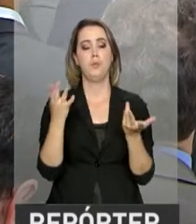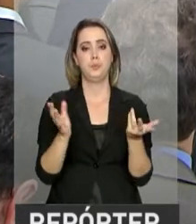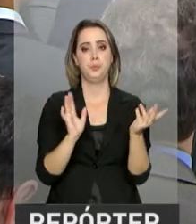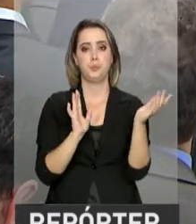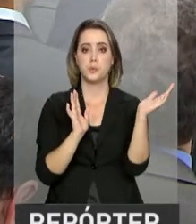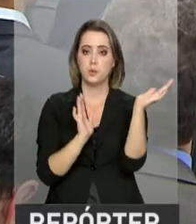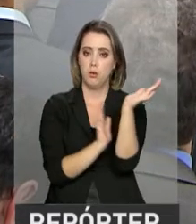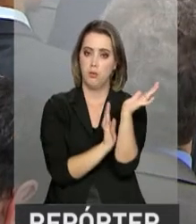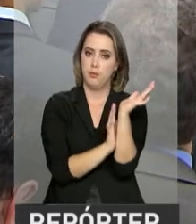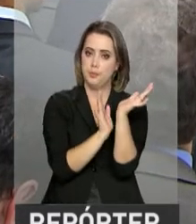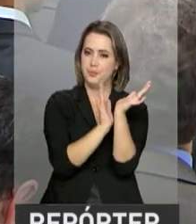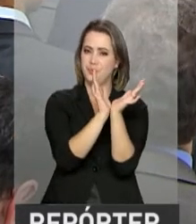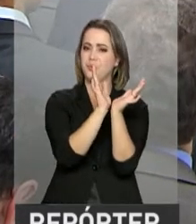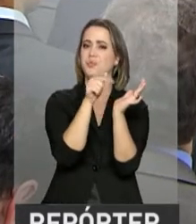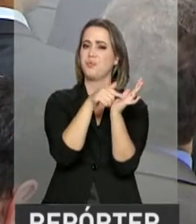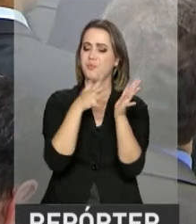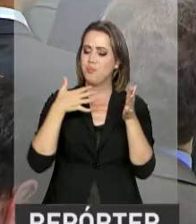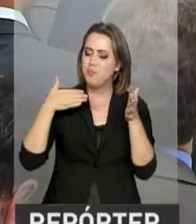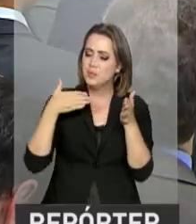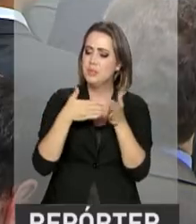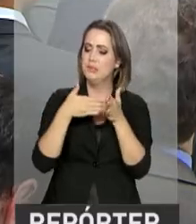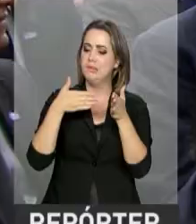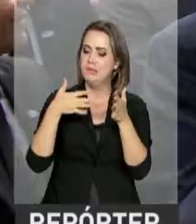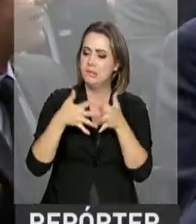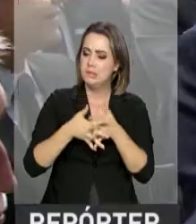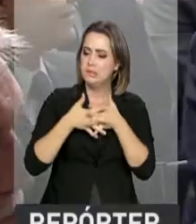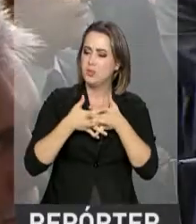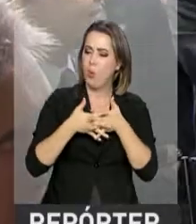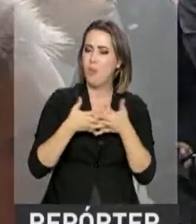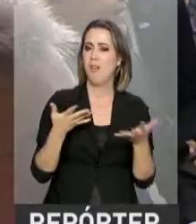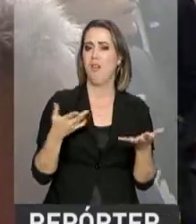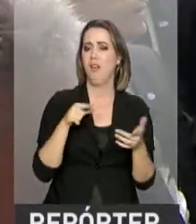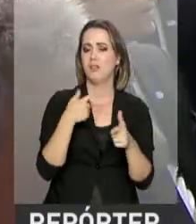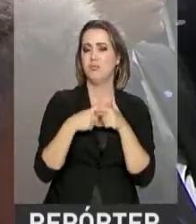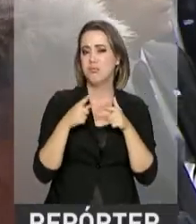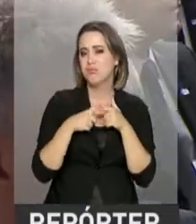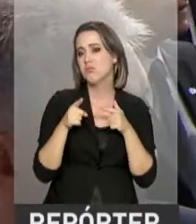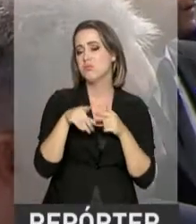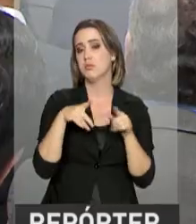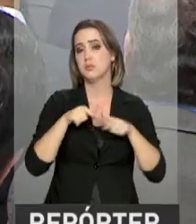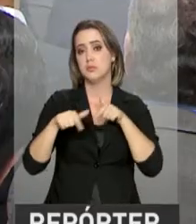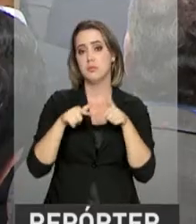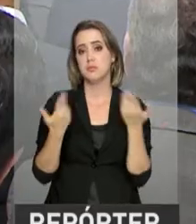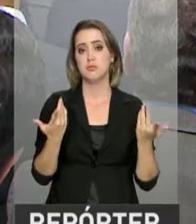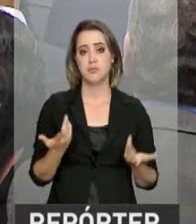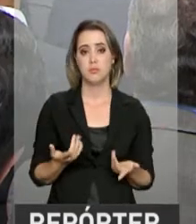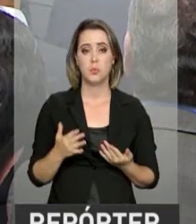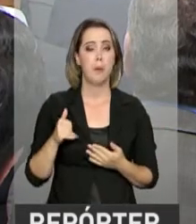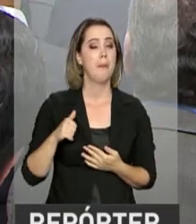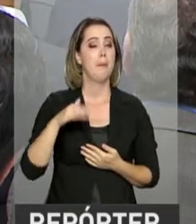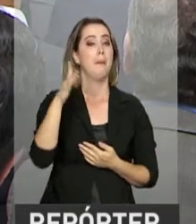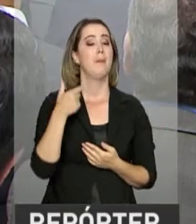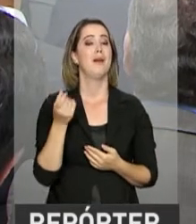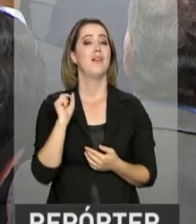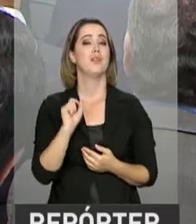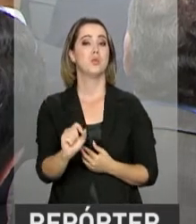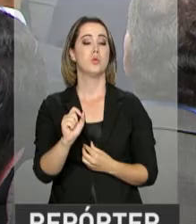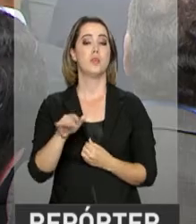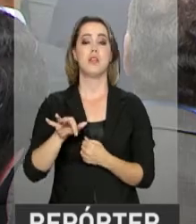burocracia emperrava os trabalhos desse setor. Mais do que